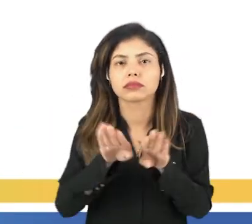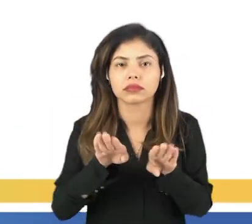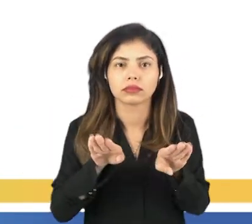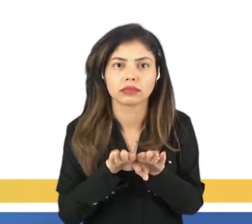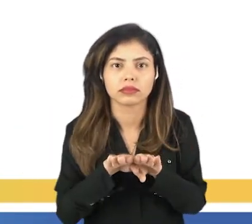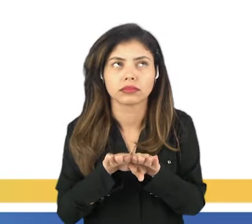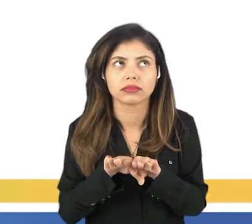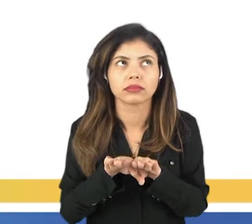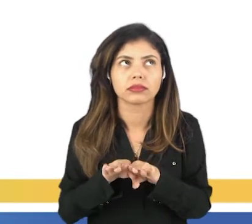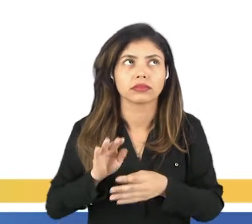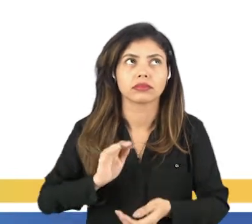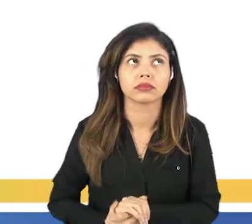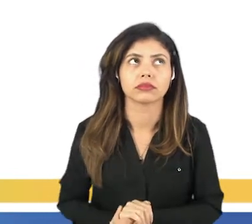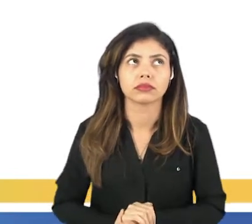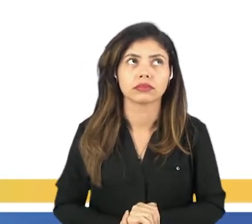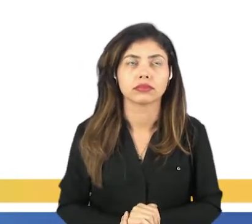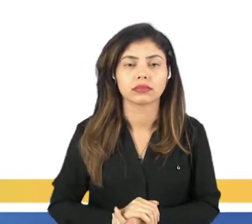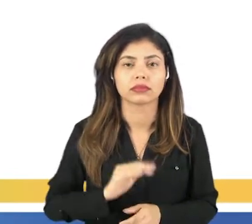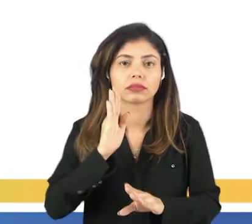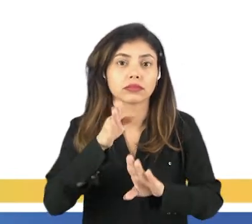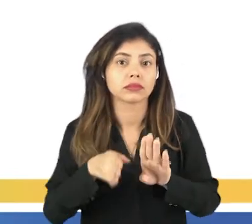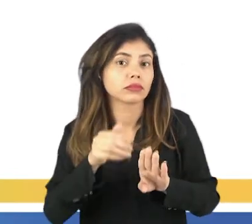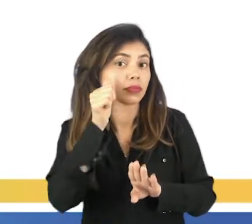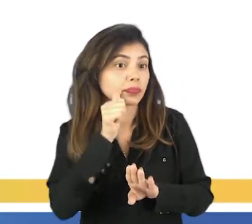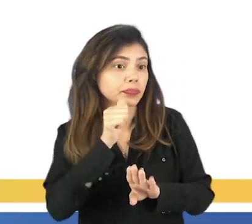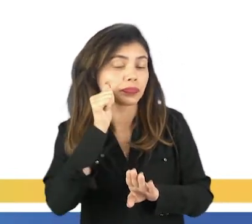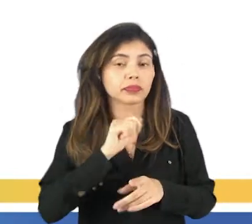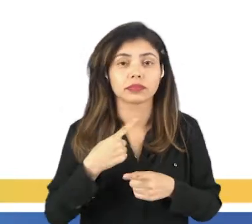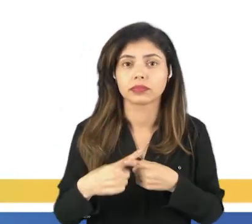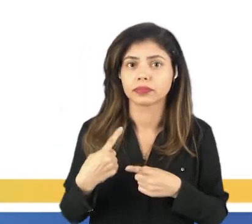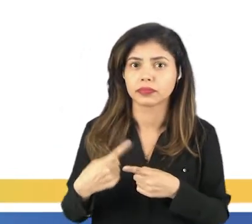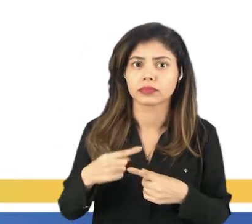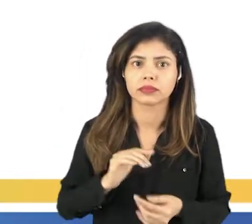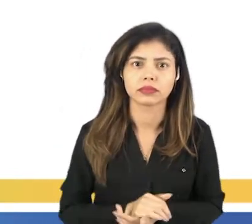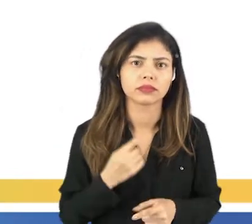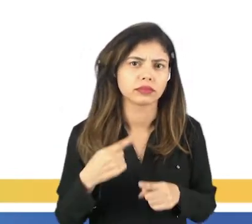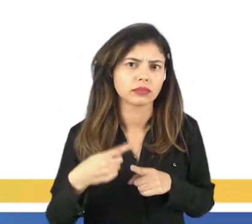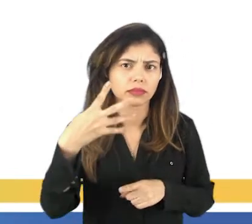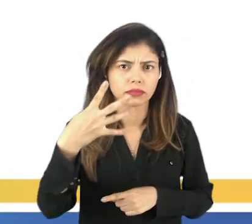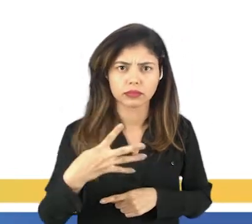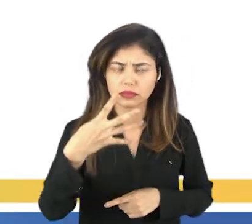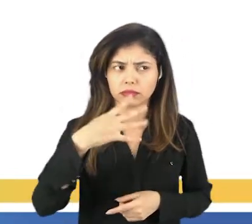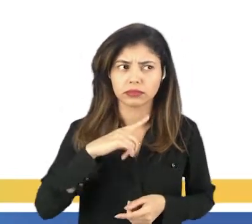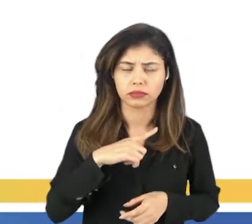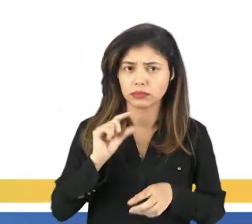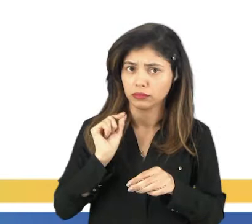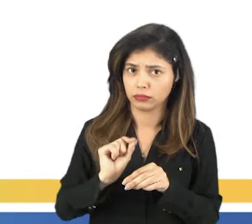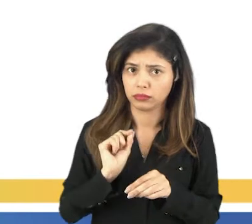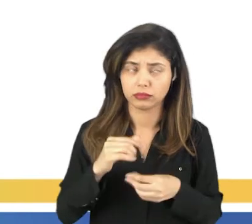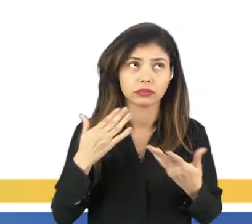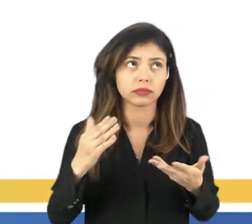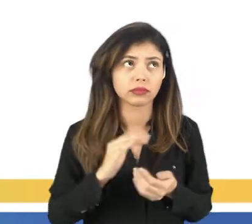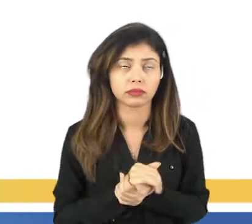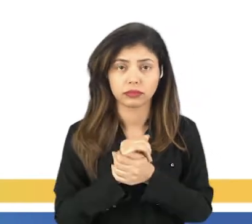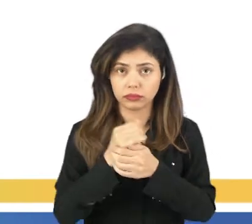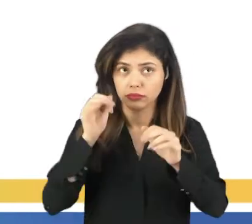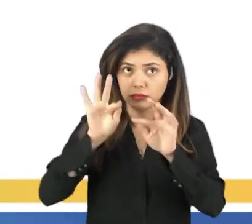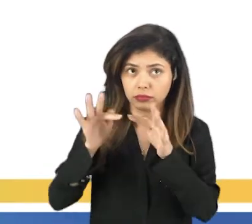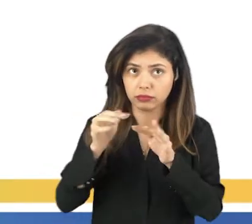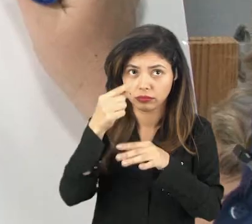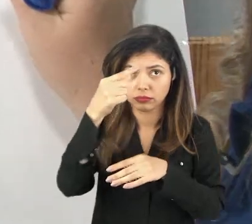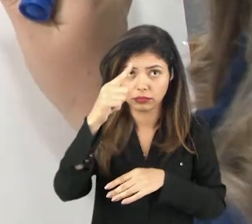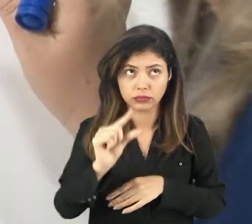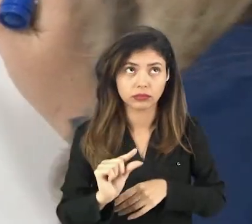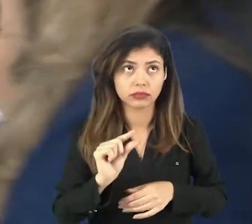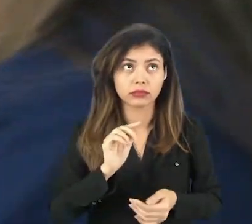né? Eu tenho a metade de meninas. Por quê? Porque 4, olha só, aqui eu vou simplificar. Olha